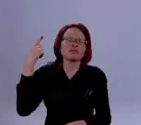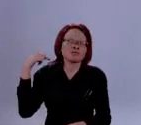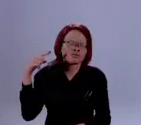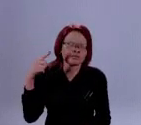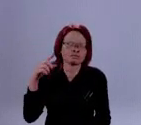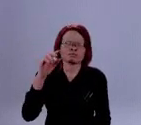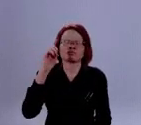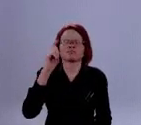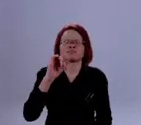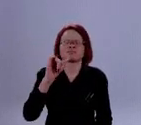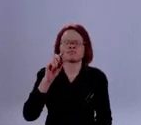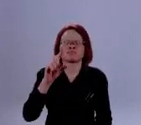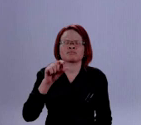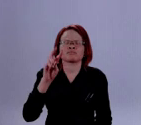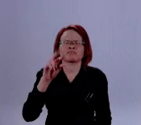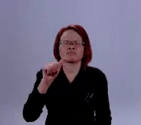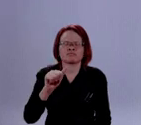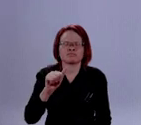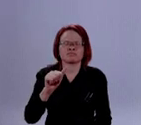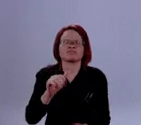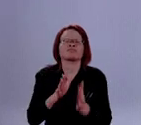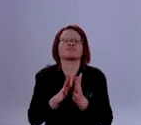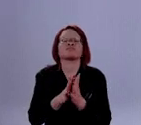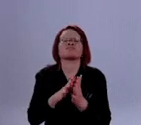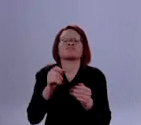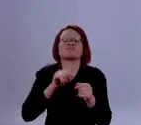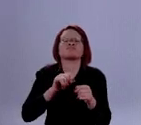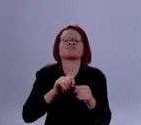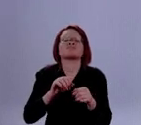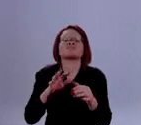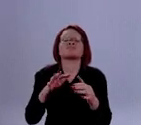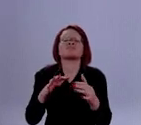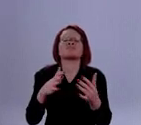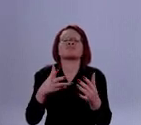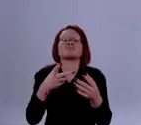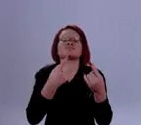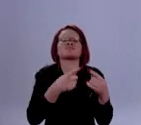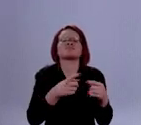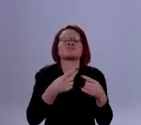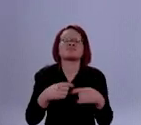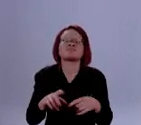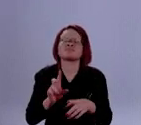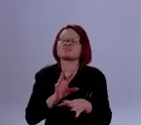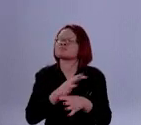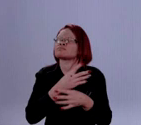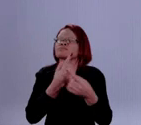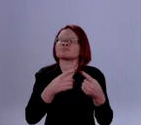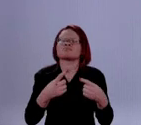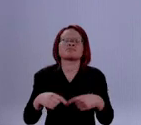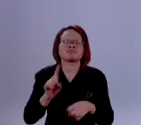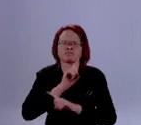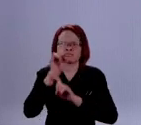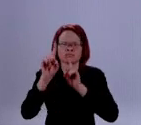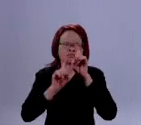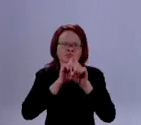ontem ah se luva e um espaço em branco fazer várias perguntas